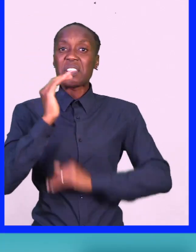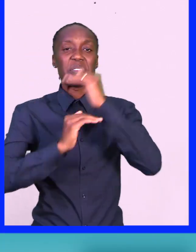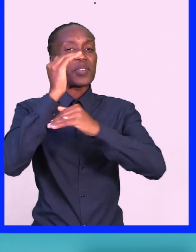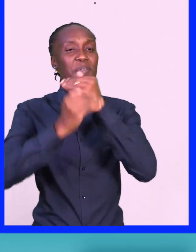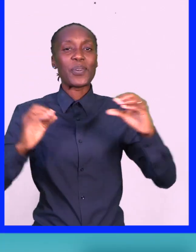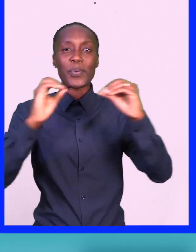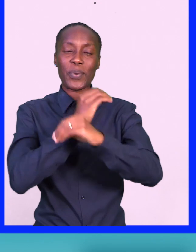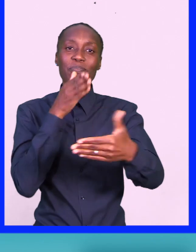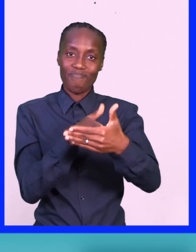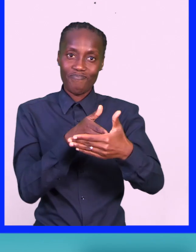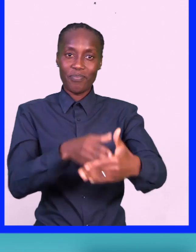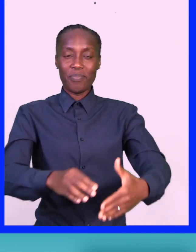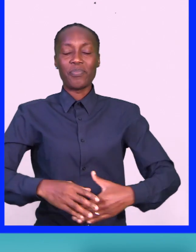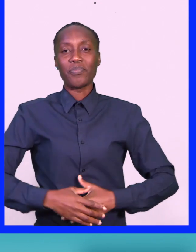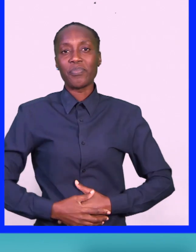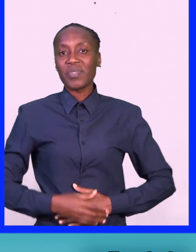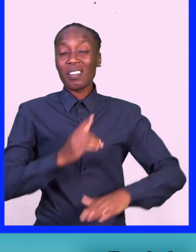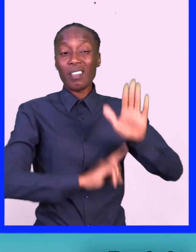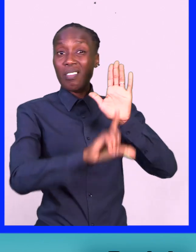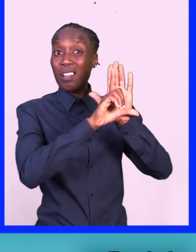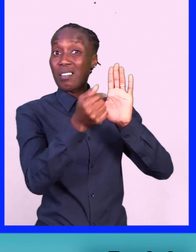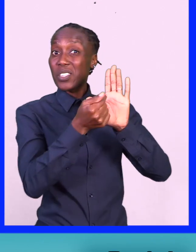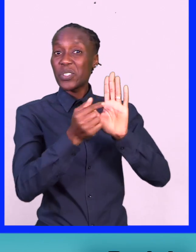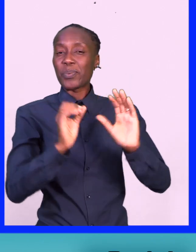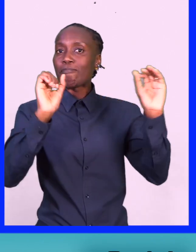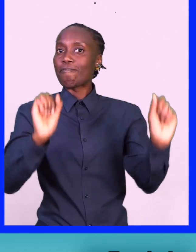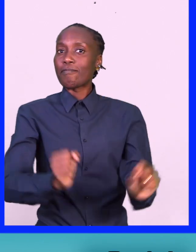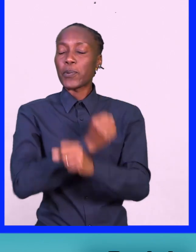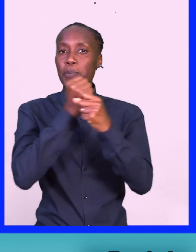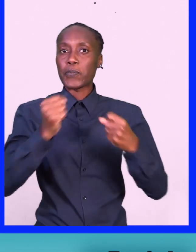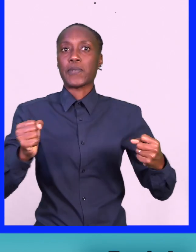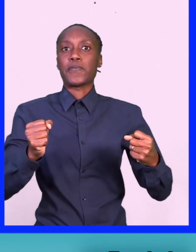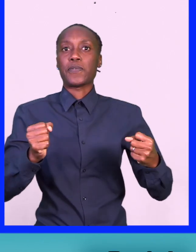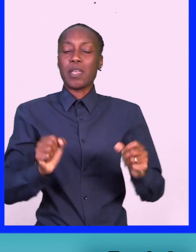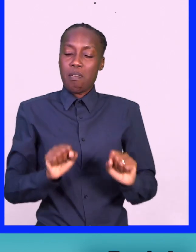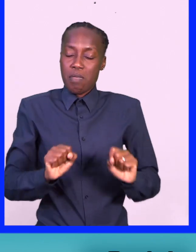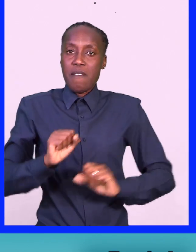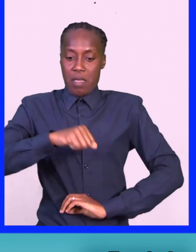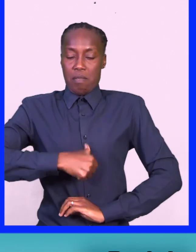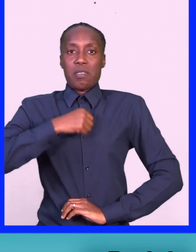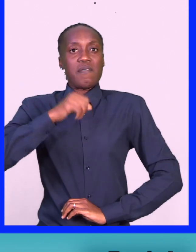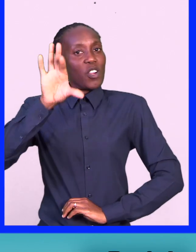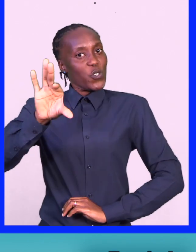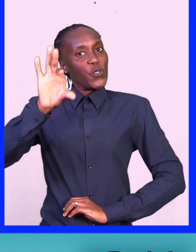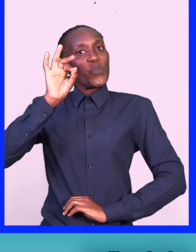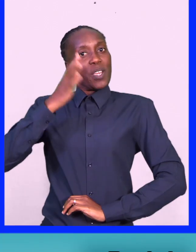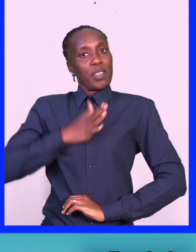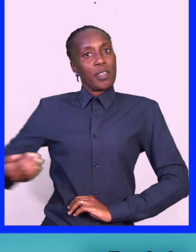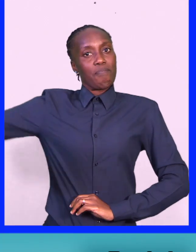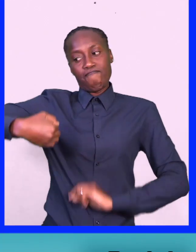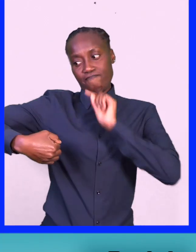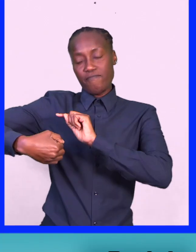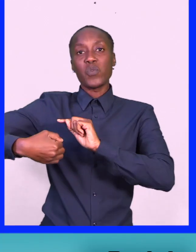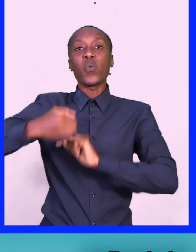prematuramente, assim atrasando o desenvolvimento da nossa sociedade. Primeiramente, eu acho isso ilegal. E eu acho que nós deveríamos dar espaço da